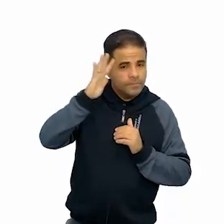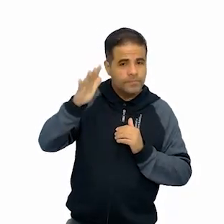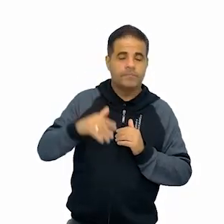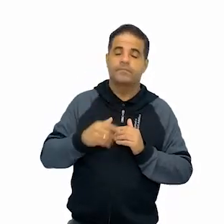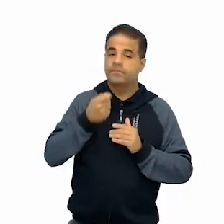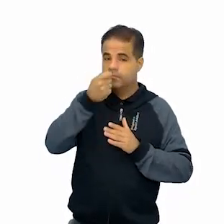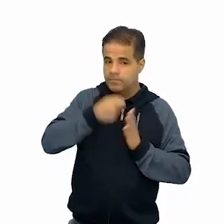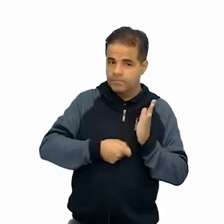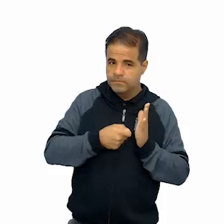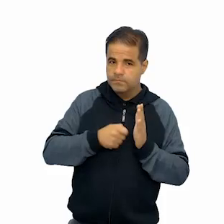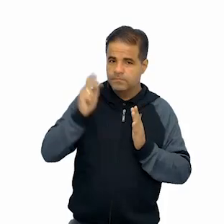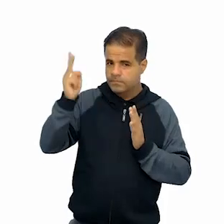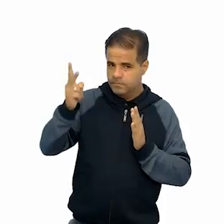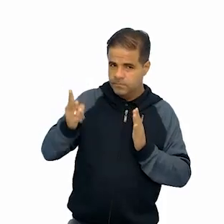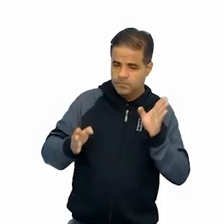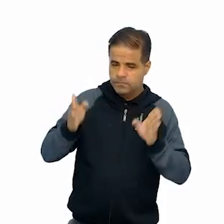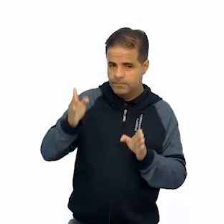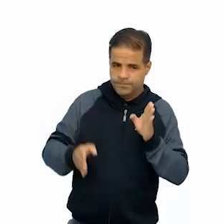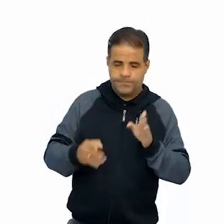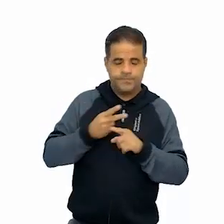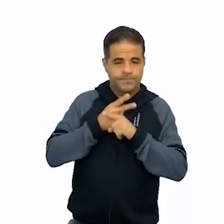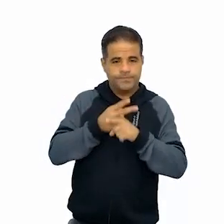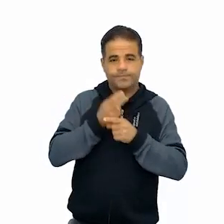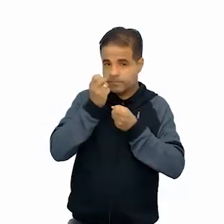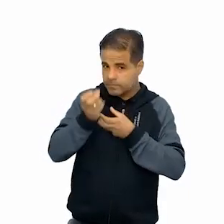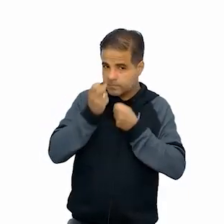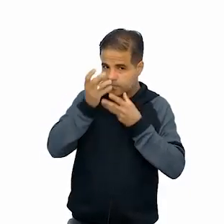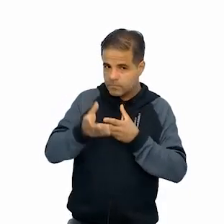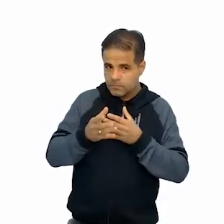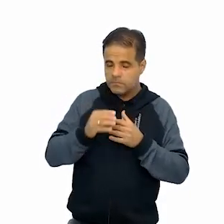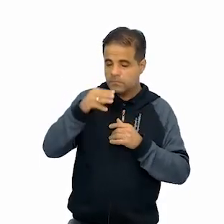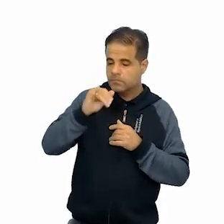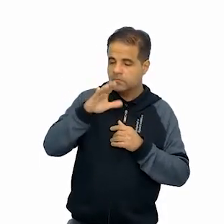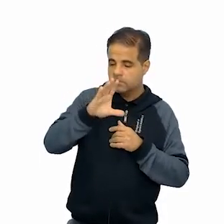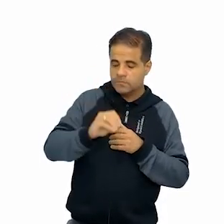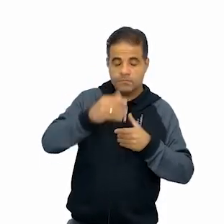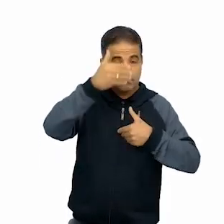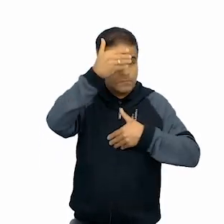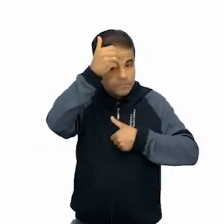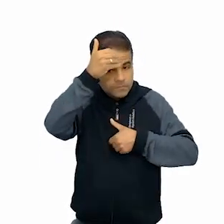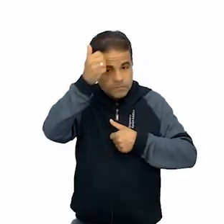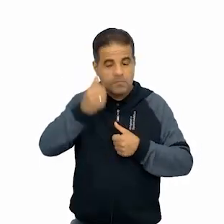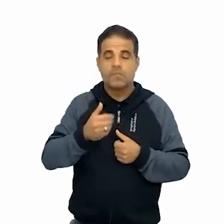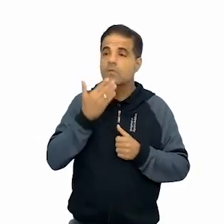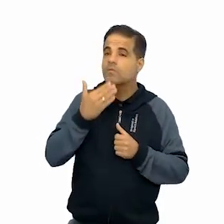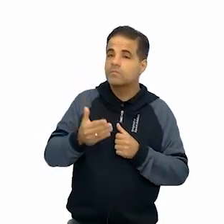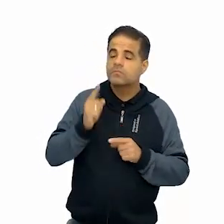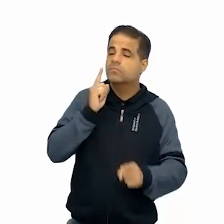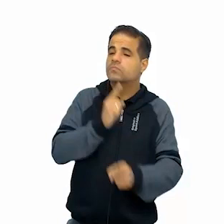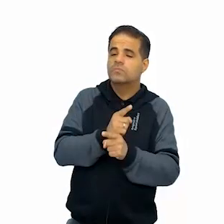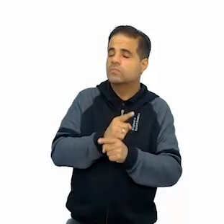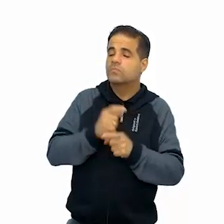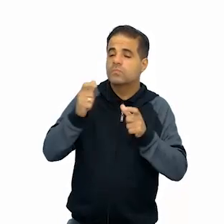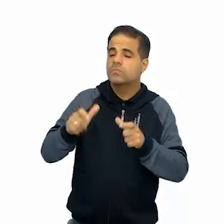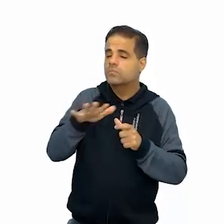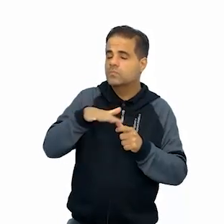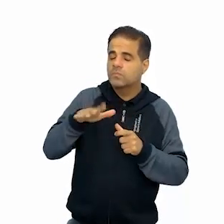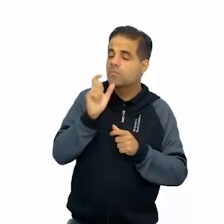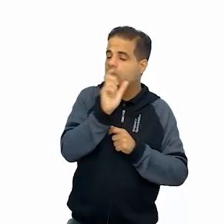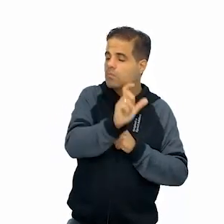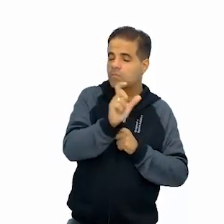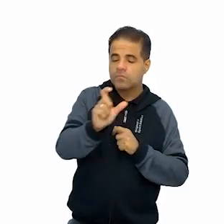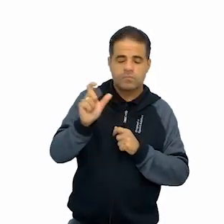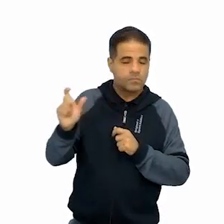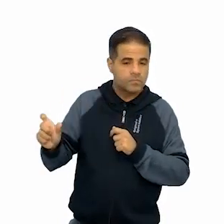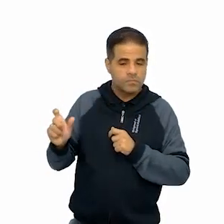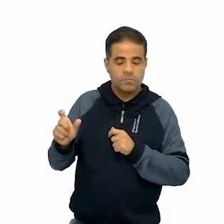de escrita, ao mesmo tempo em que buscam informações sobre o mico-leão, é ler e pedir que localizem determinadas